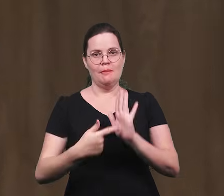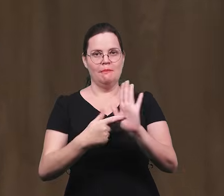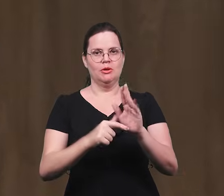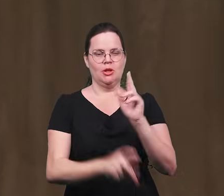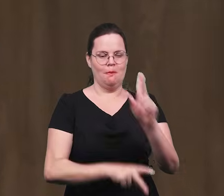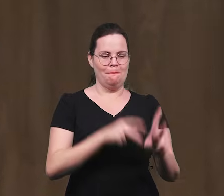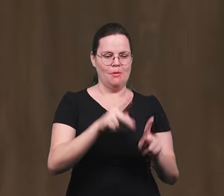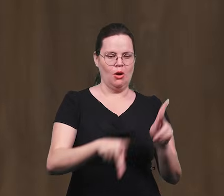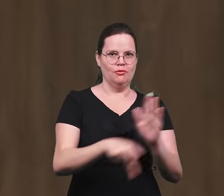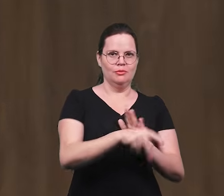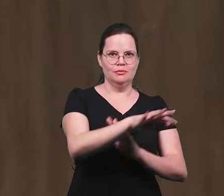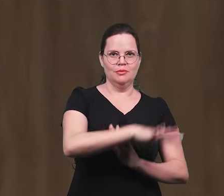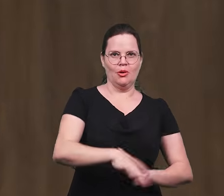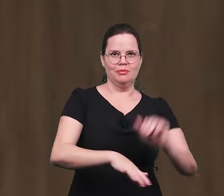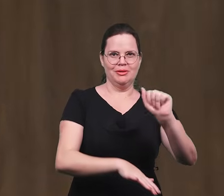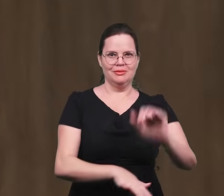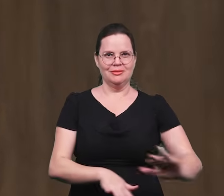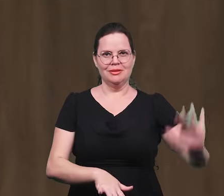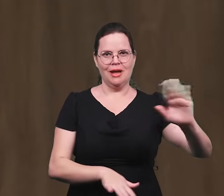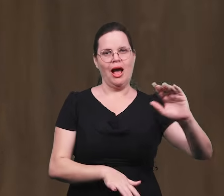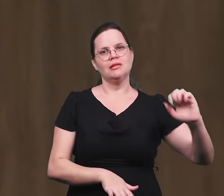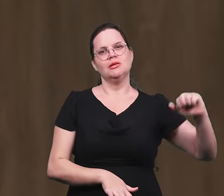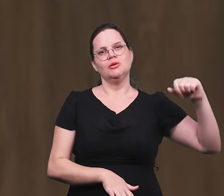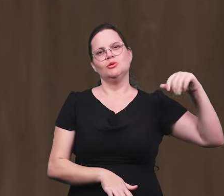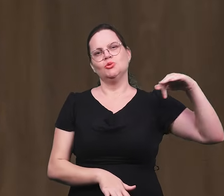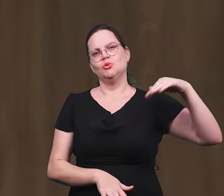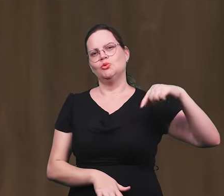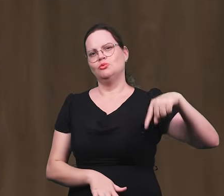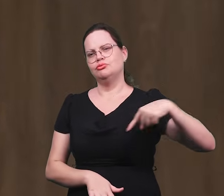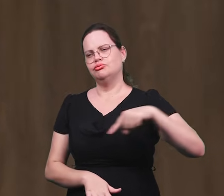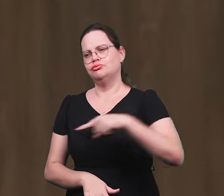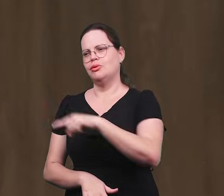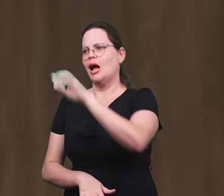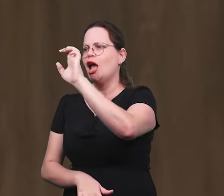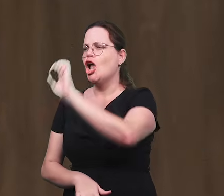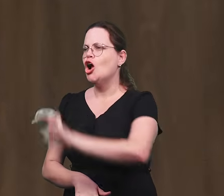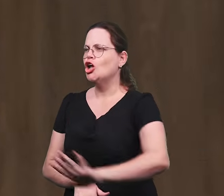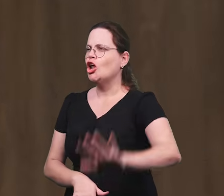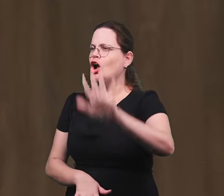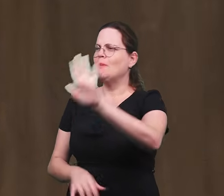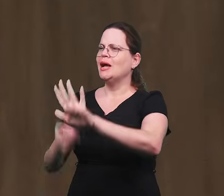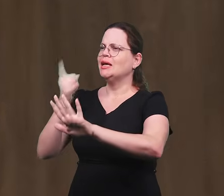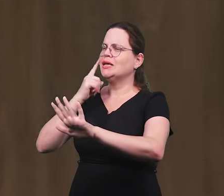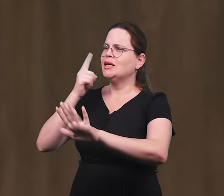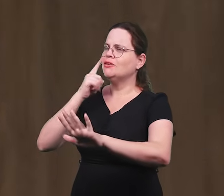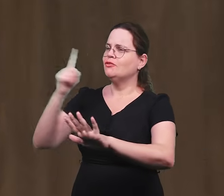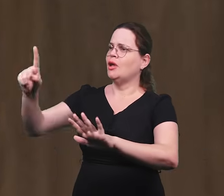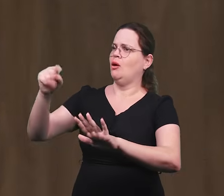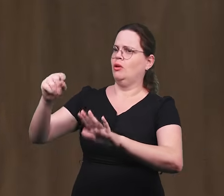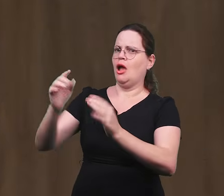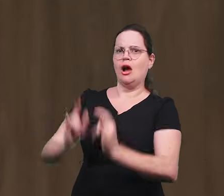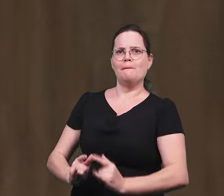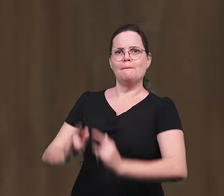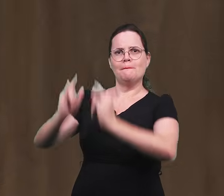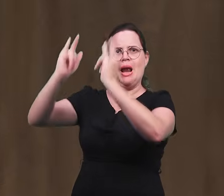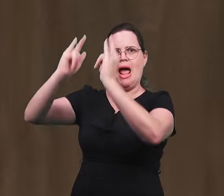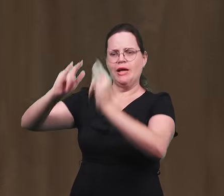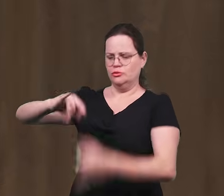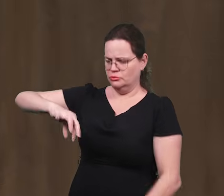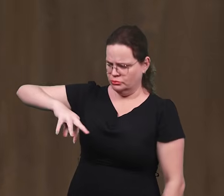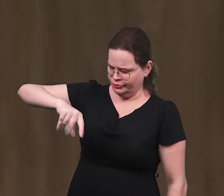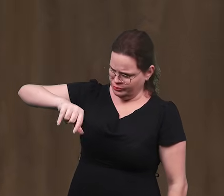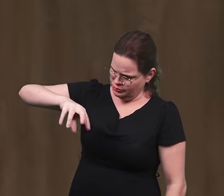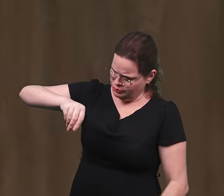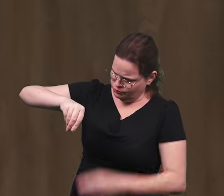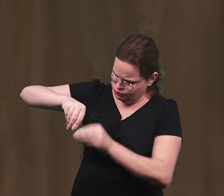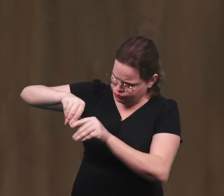quando os povos do Oriente iam conhecer a Europa e viam as hospedagens com torneiras de água, aquilo para